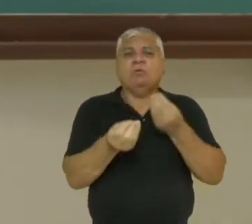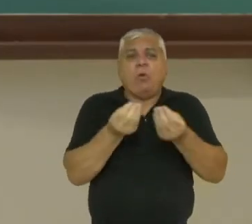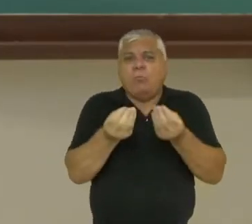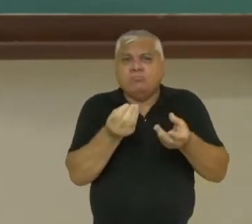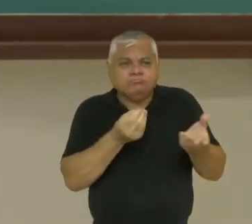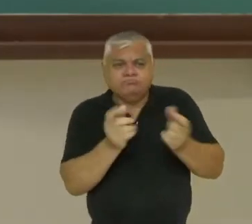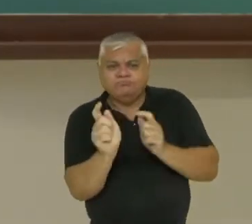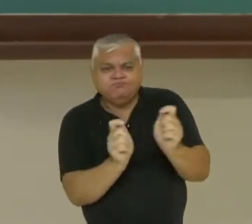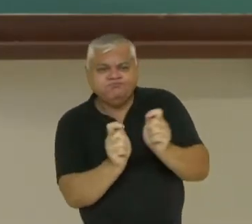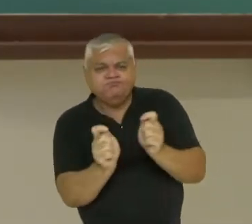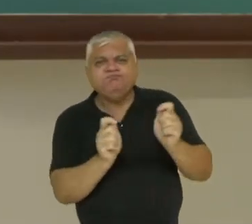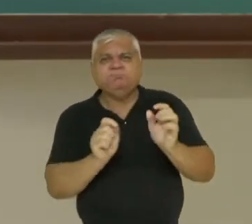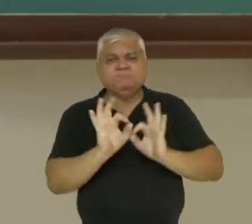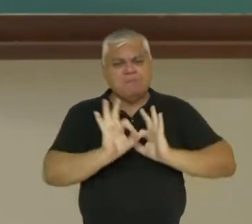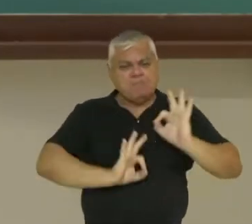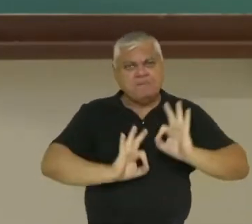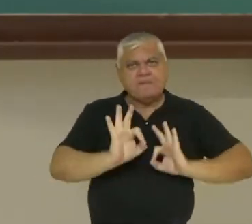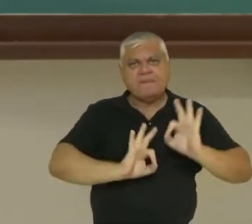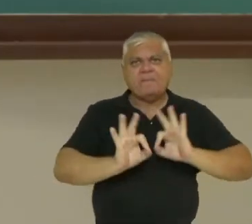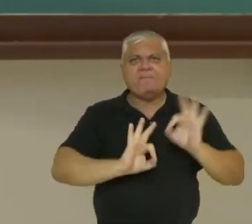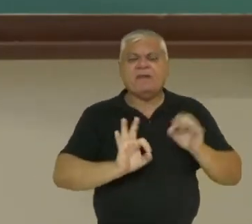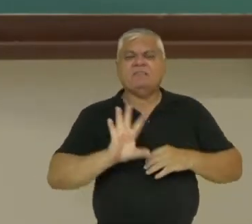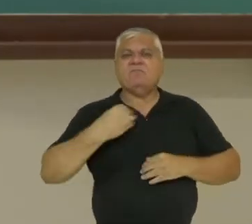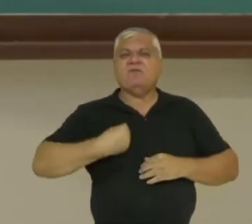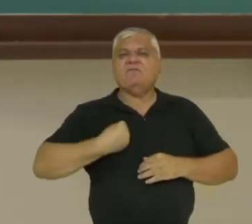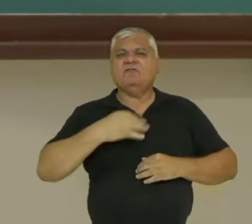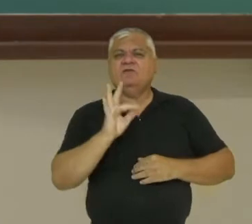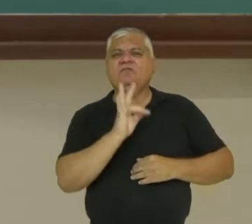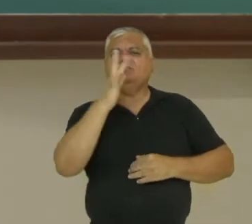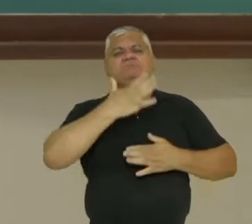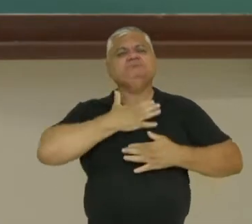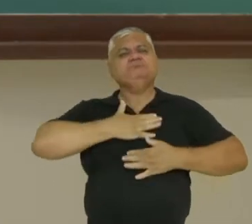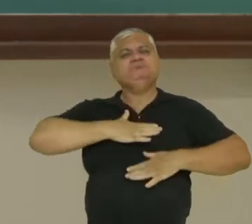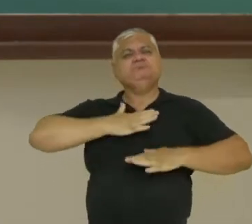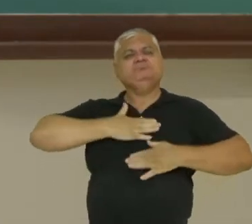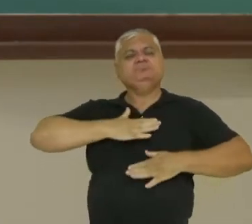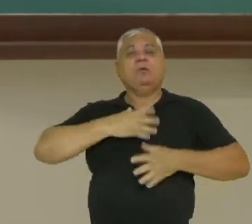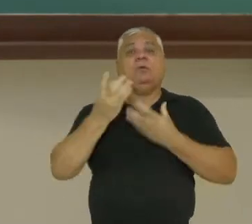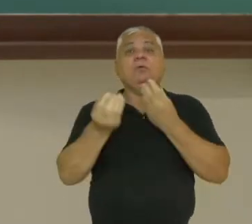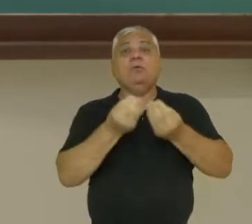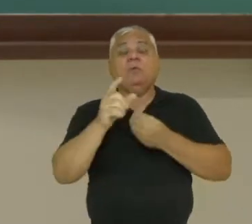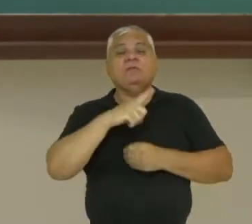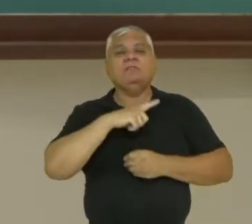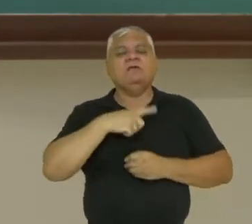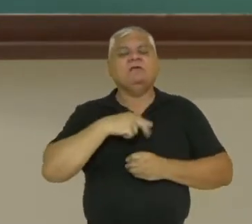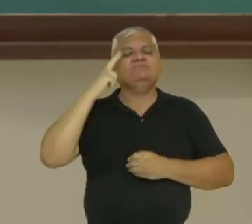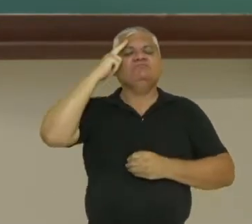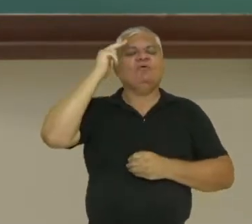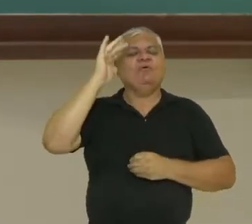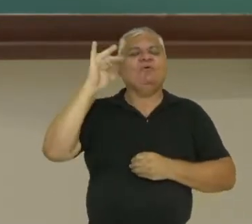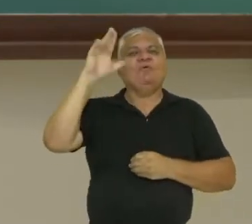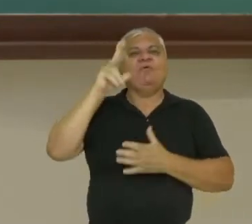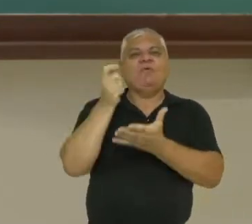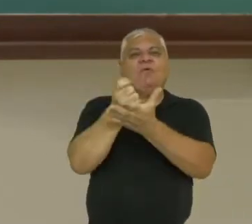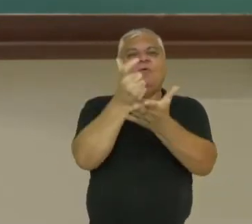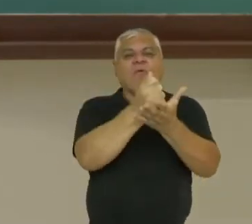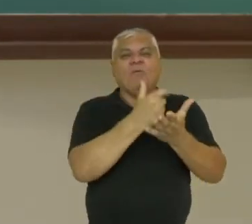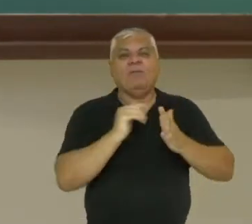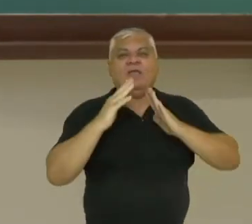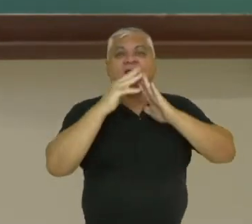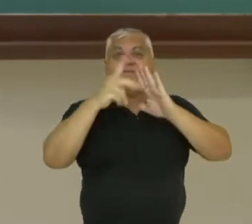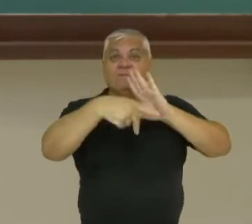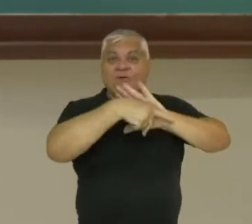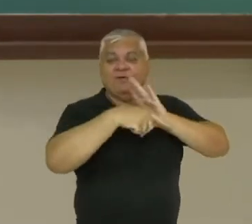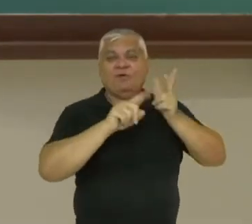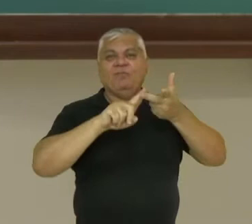vou me planejar para ter uma vida mais tranquila, como que eu vou adquirir os meus sonhos de consumo, por exemplo, minha casa